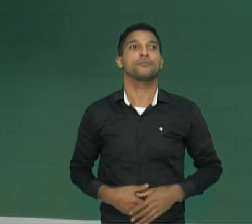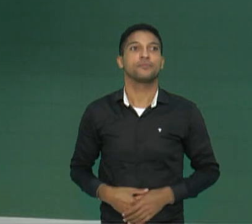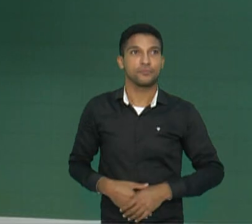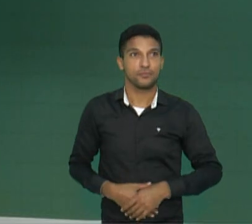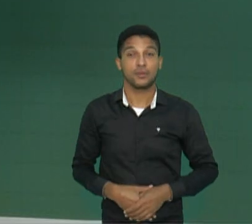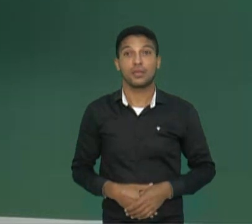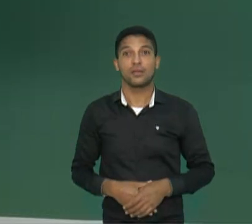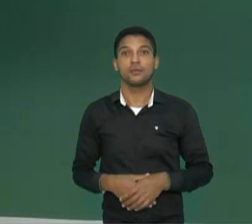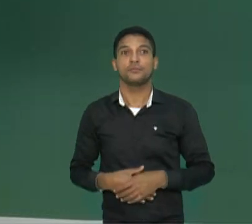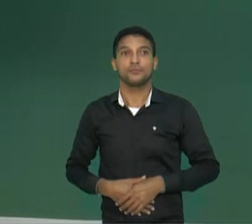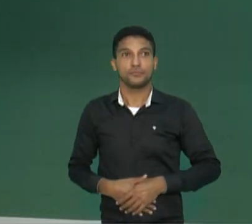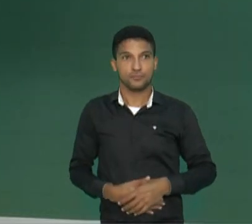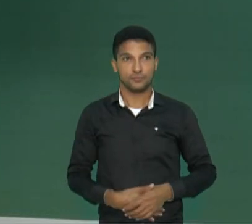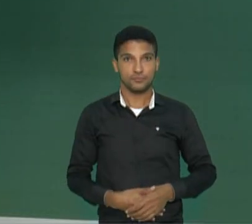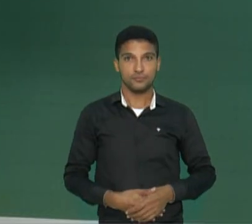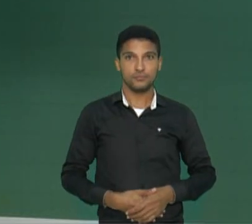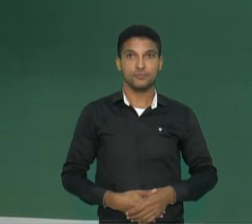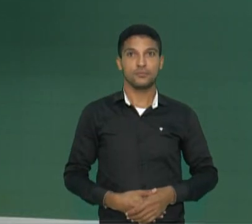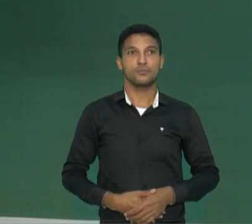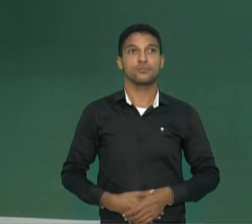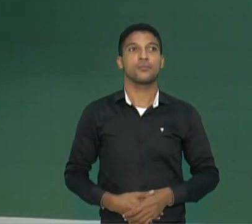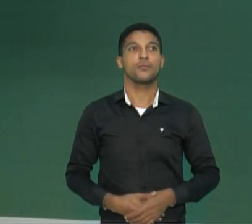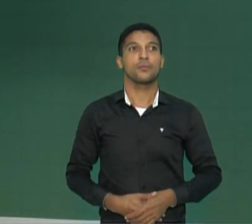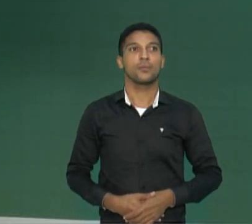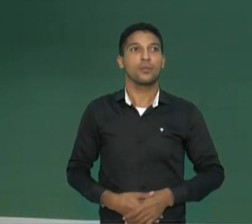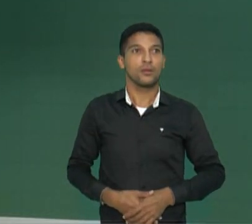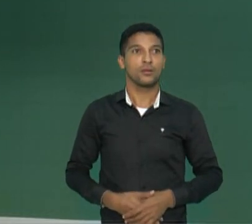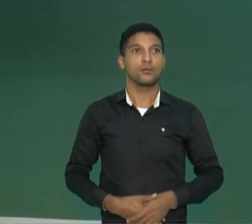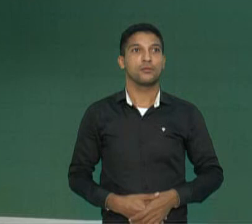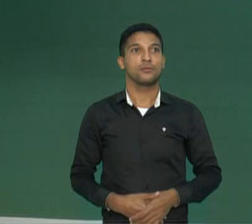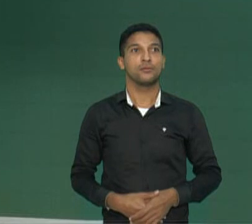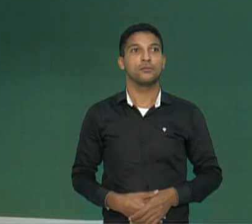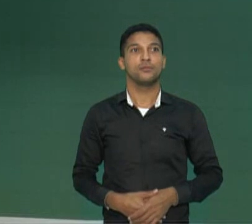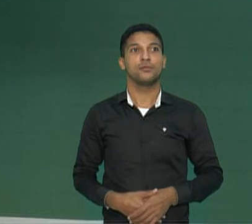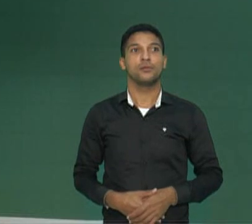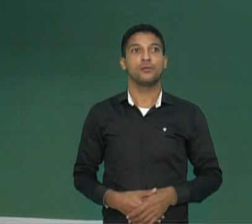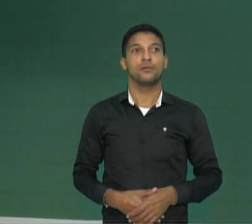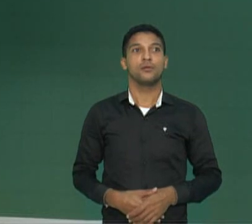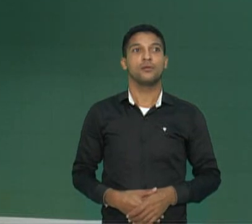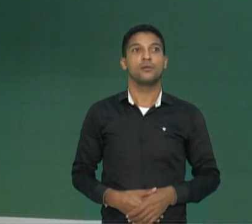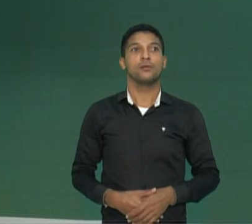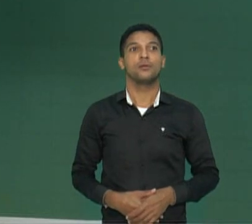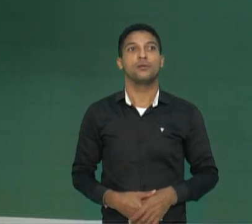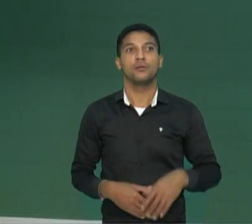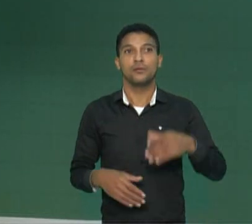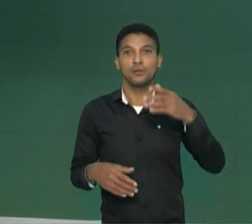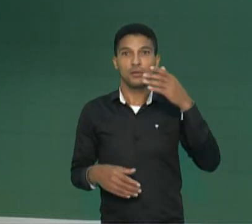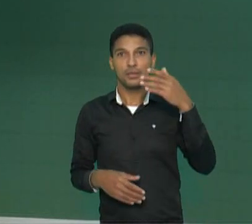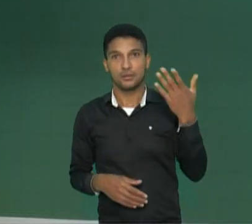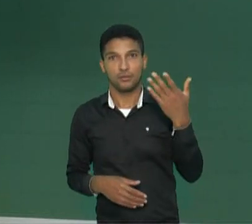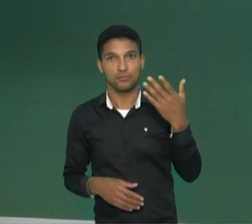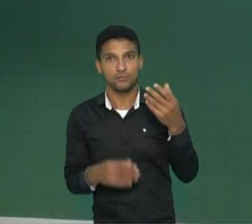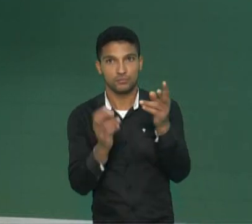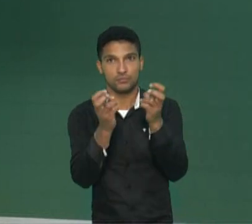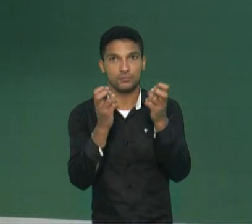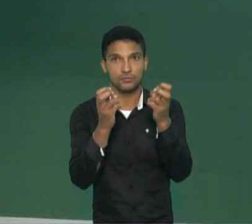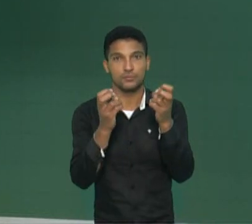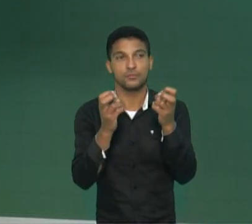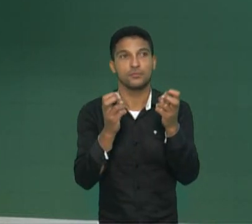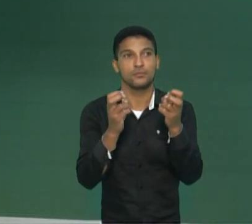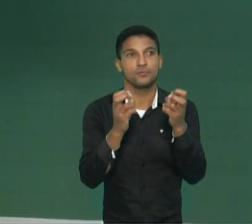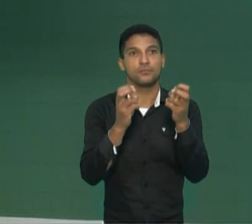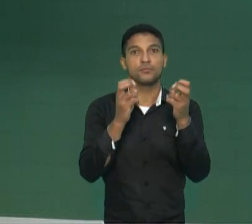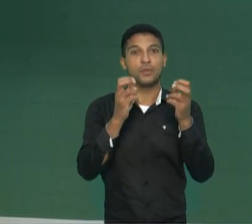outras arquiteturas que a gente viu anteriormente. Assim desaparecem os grandes narrativos pintados a fresco sobre